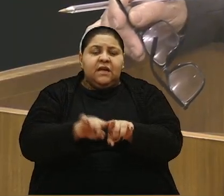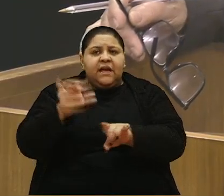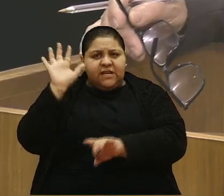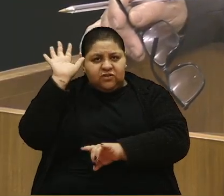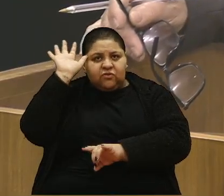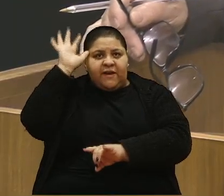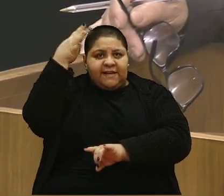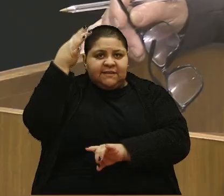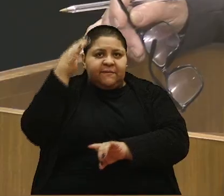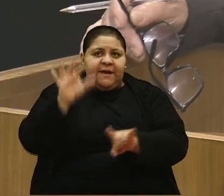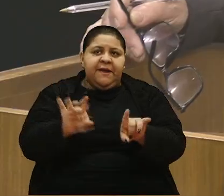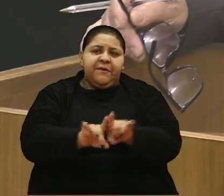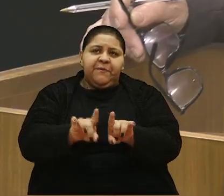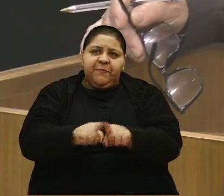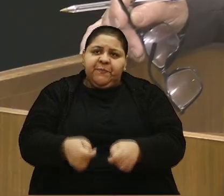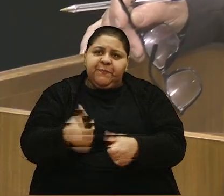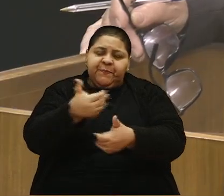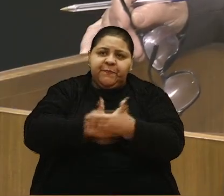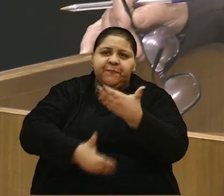quase todas as áreas.